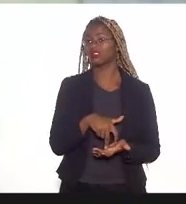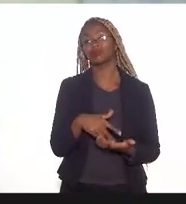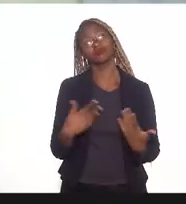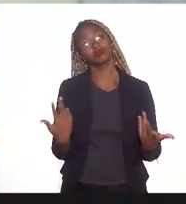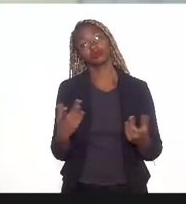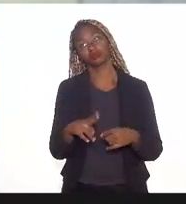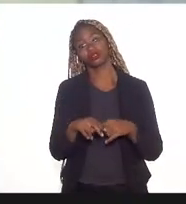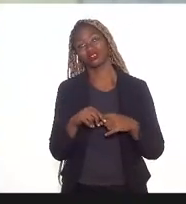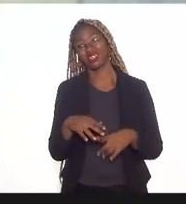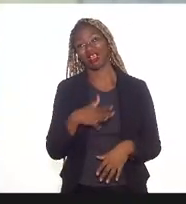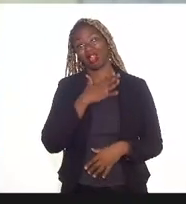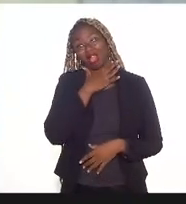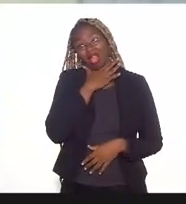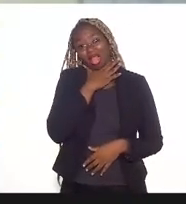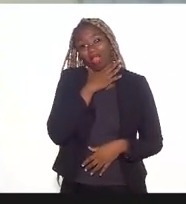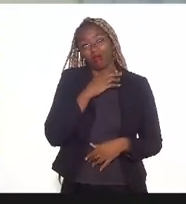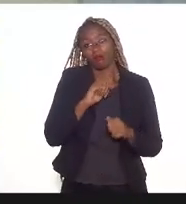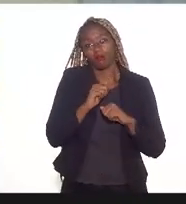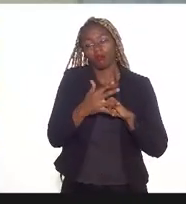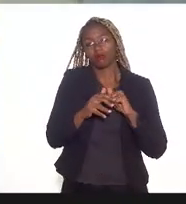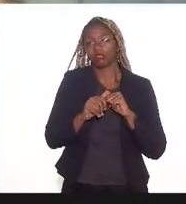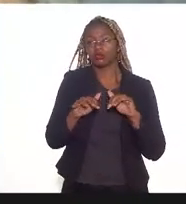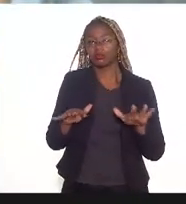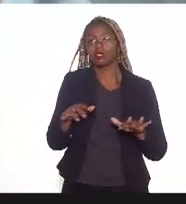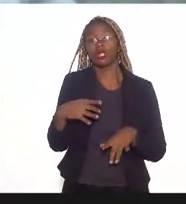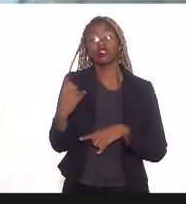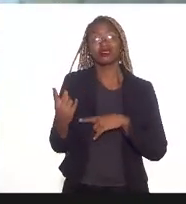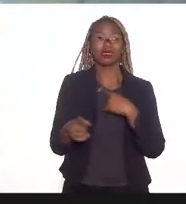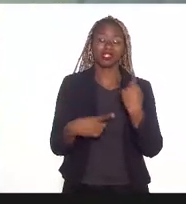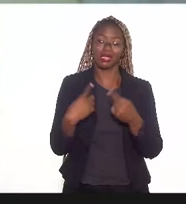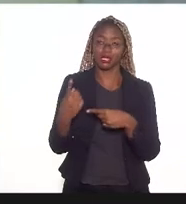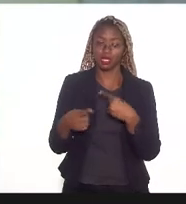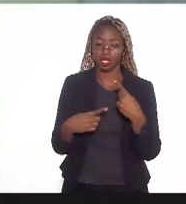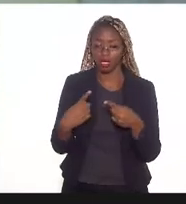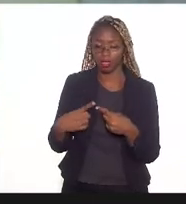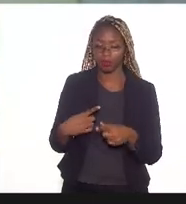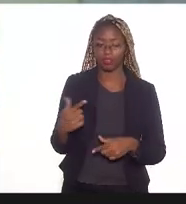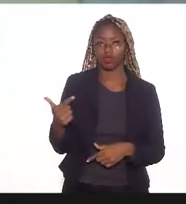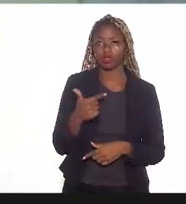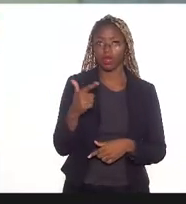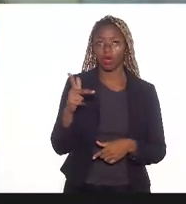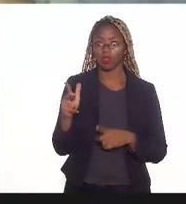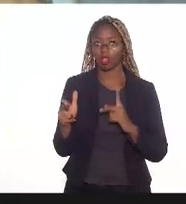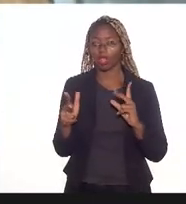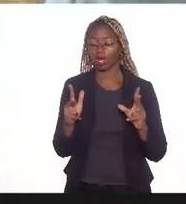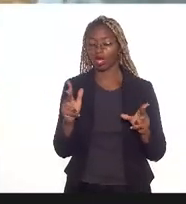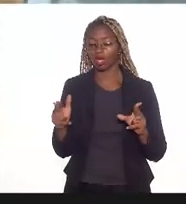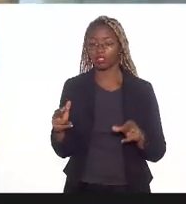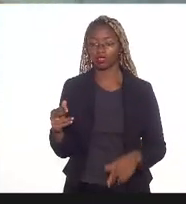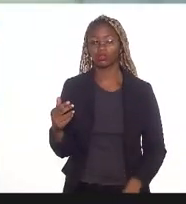arrebentados pela pandemia, para posteriormente aí ser, num segundo recorte,